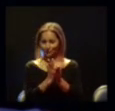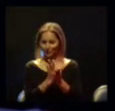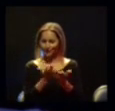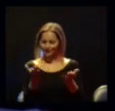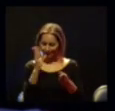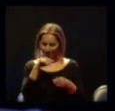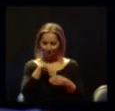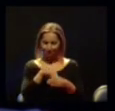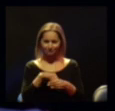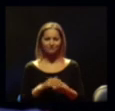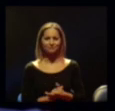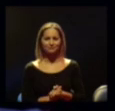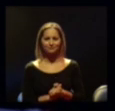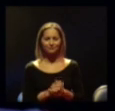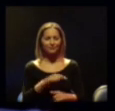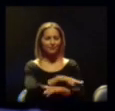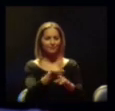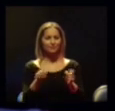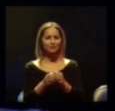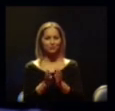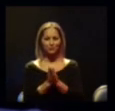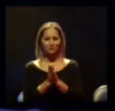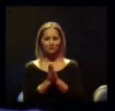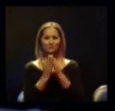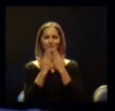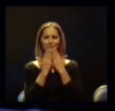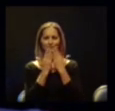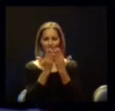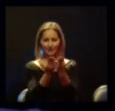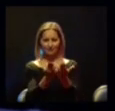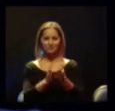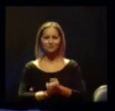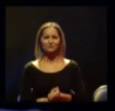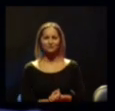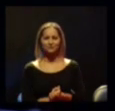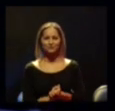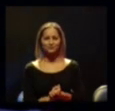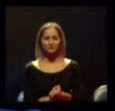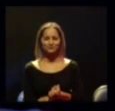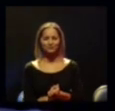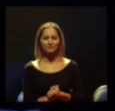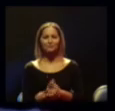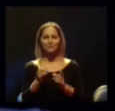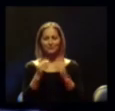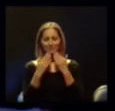óbvio. A todos vós, o nosso enorme obrigada. Agradecemos também...